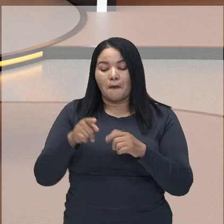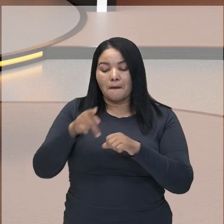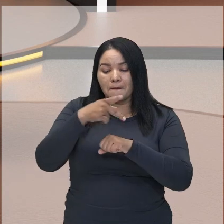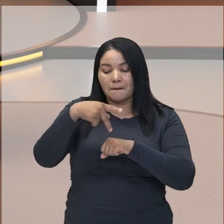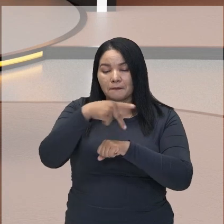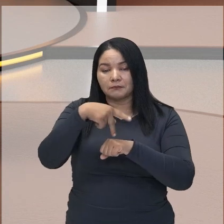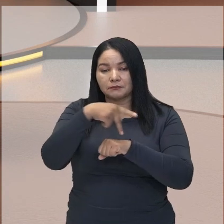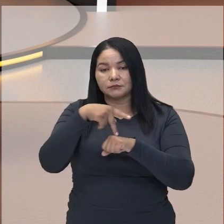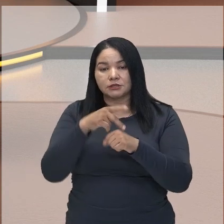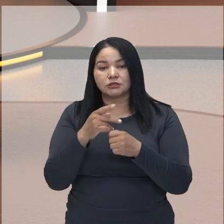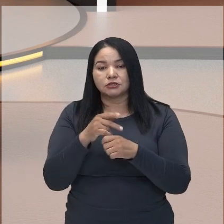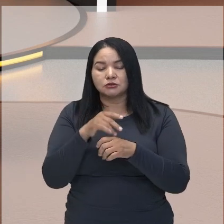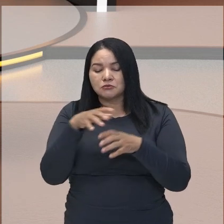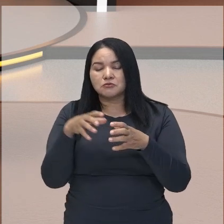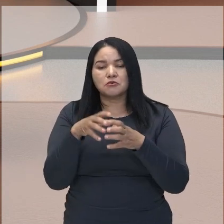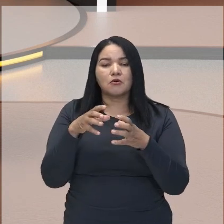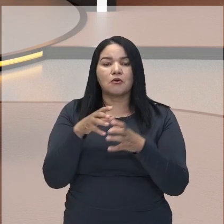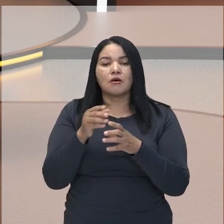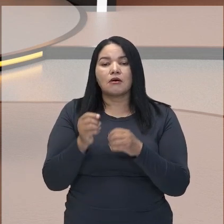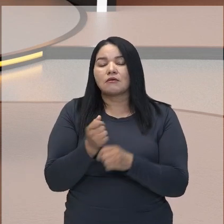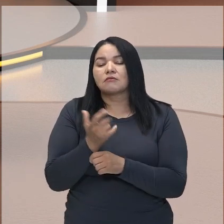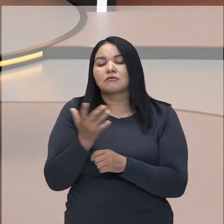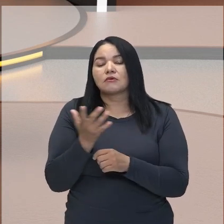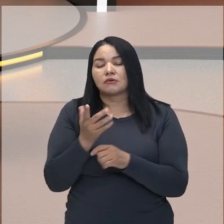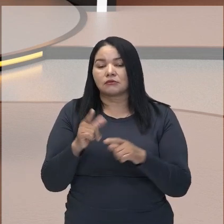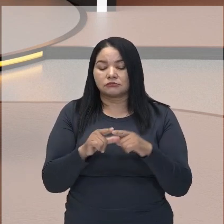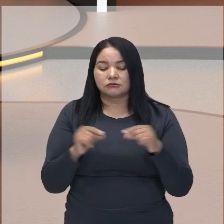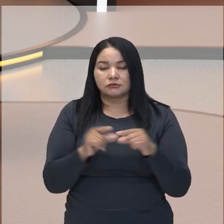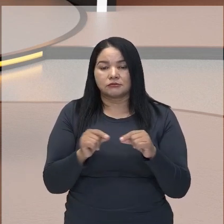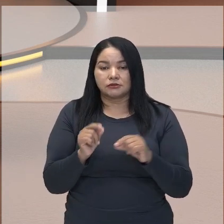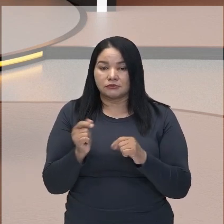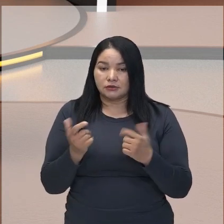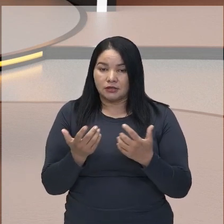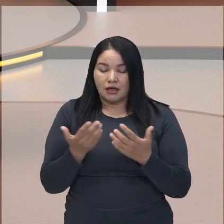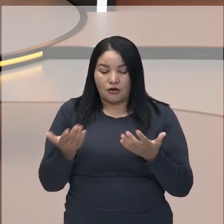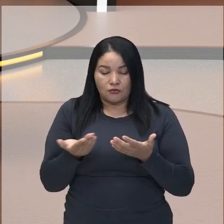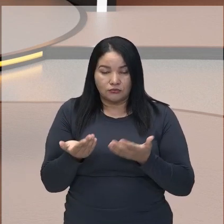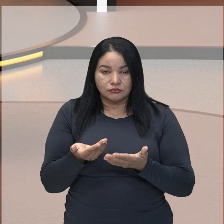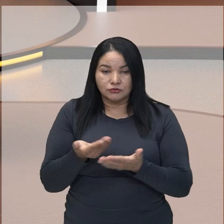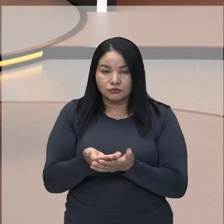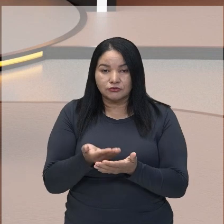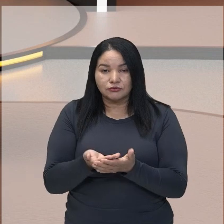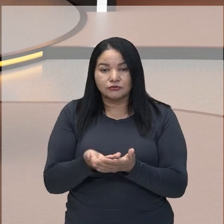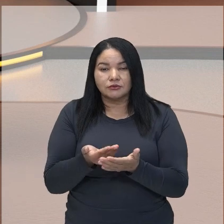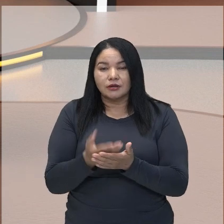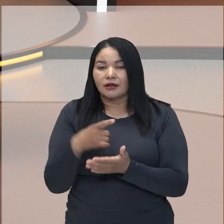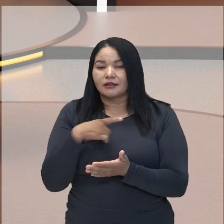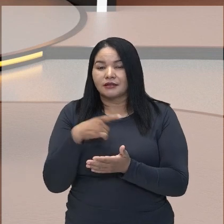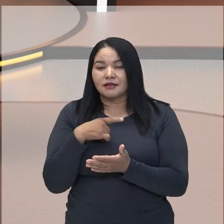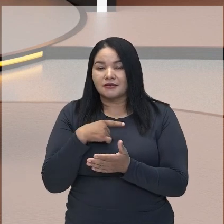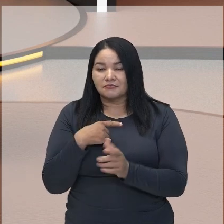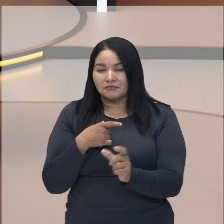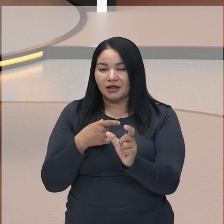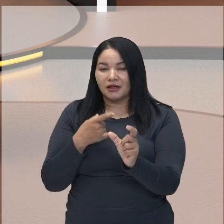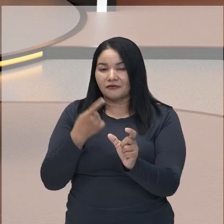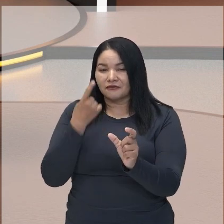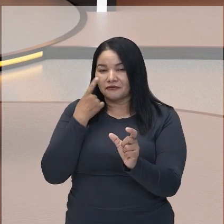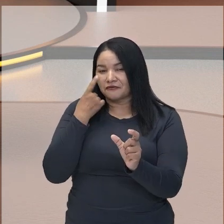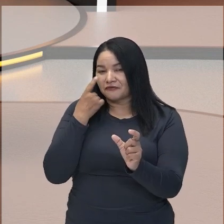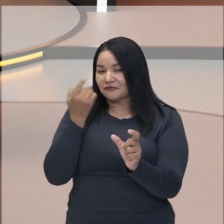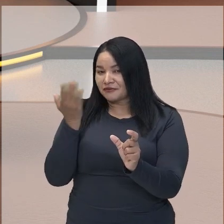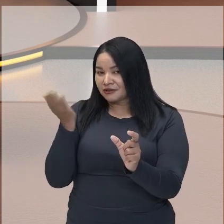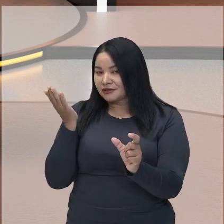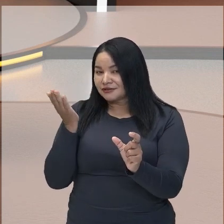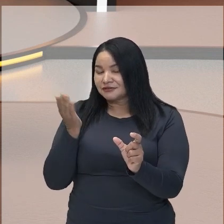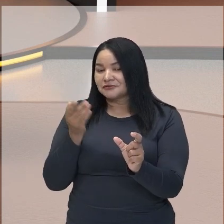o Japão. Nós, estudando aí na geografia, né, tem até uma palavrinha aqui sendo mostrada